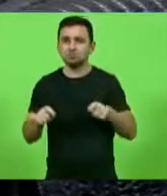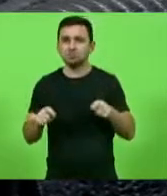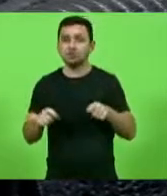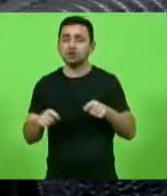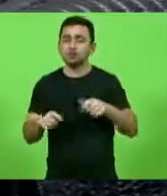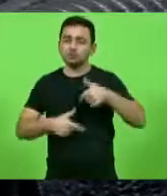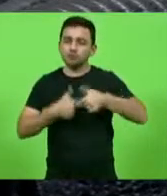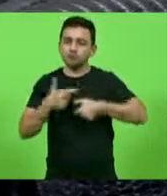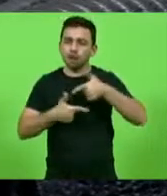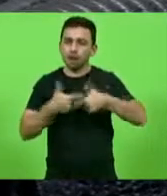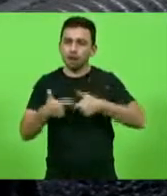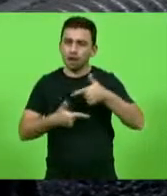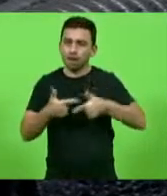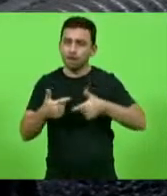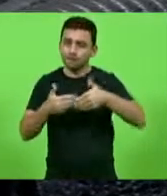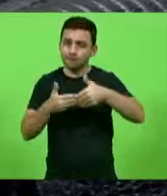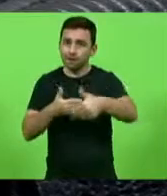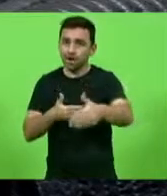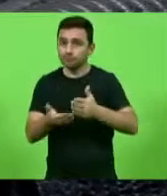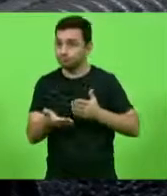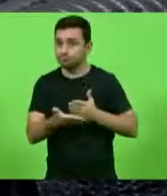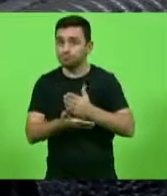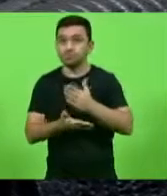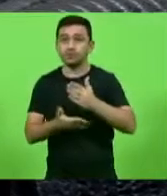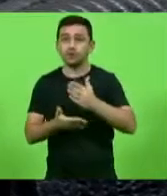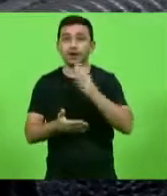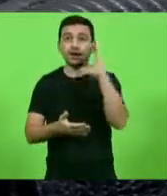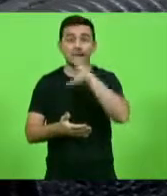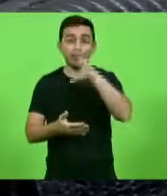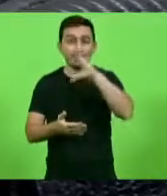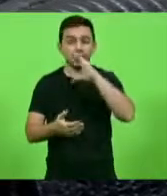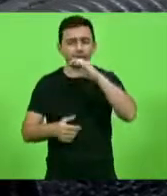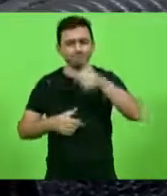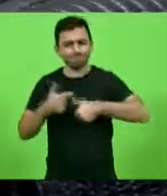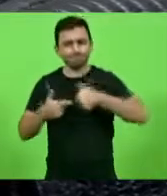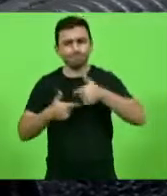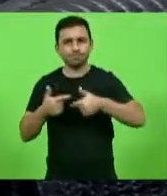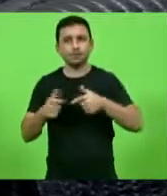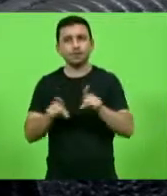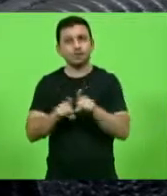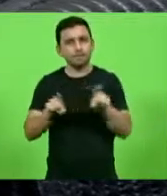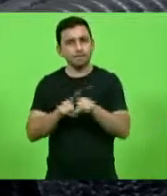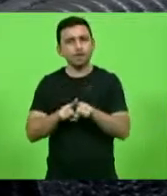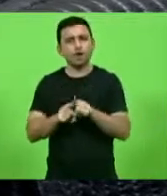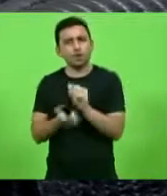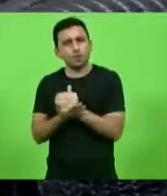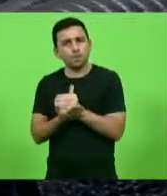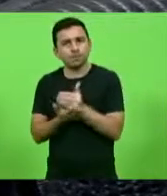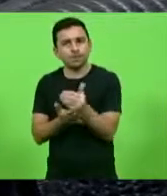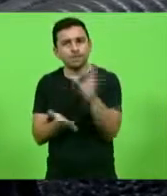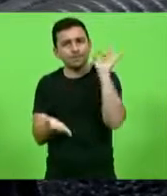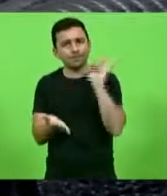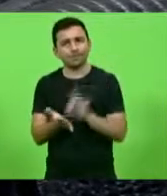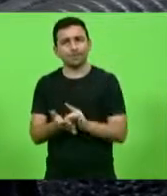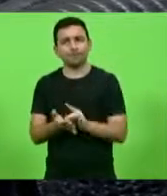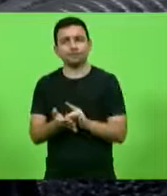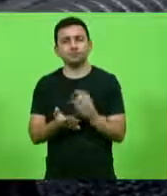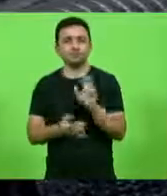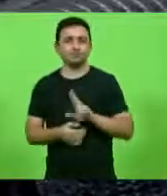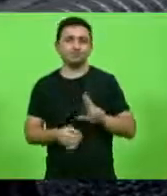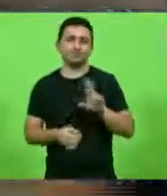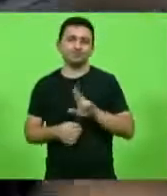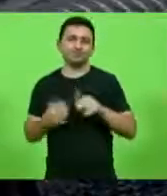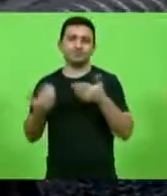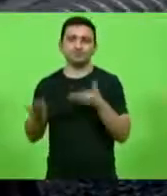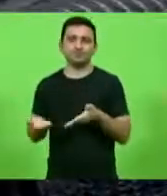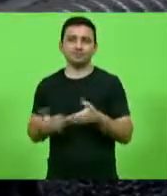trabalharmos pela sua sanção o mais brevemente possível e depois pela sua aplicação efetiva. Se nós,